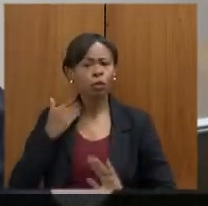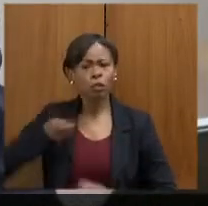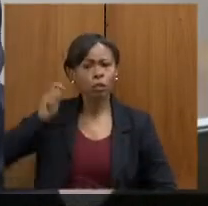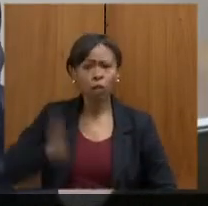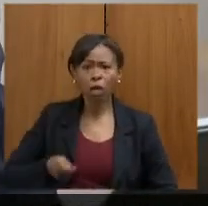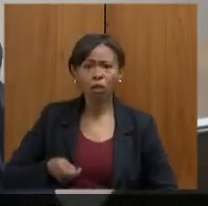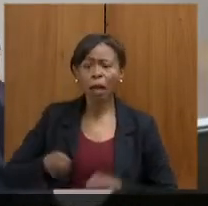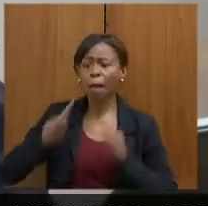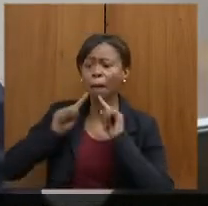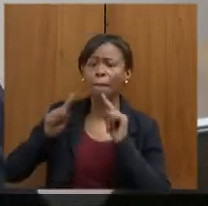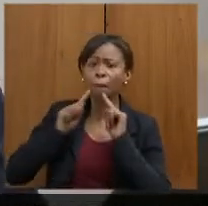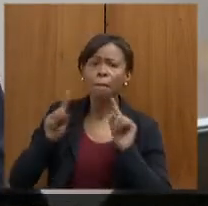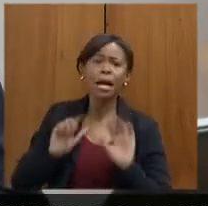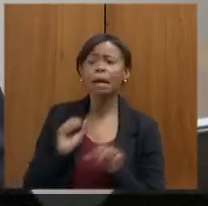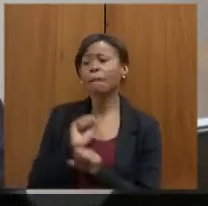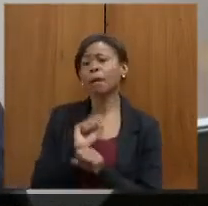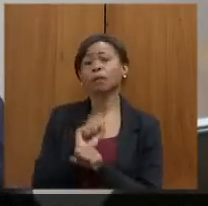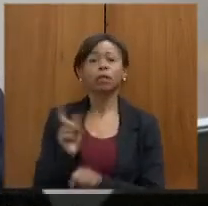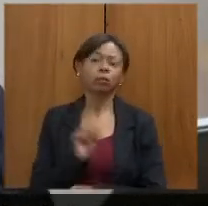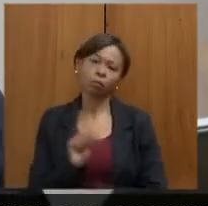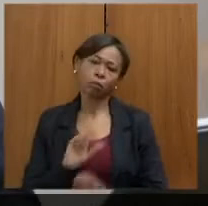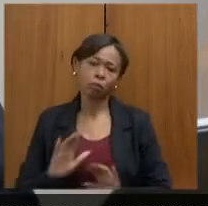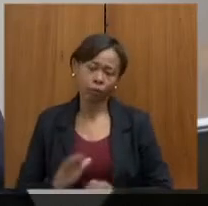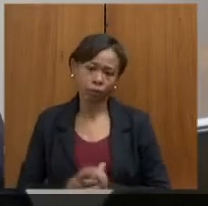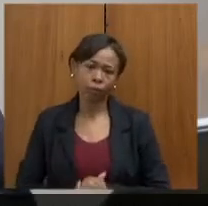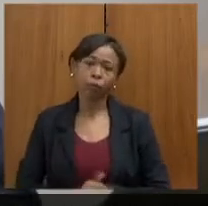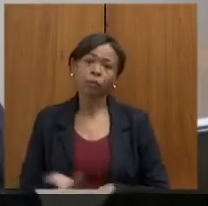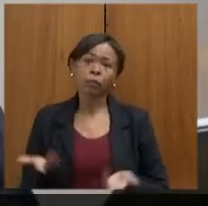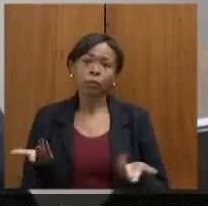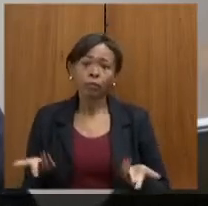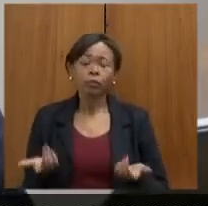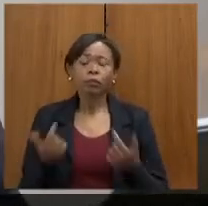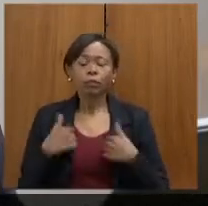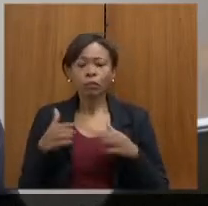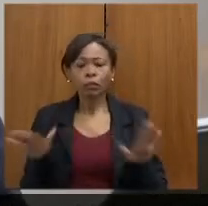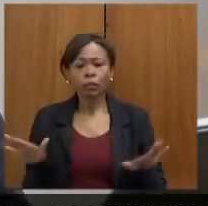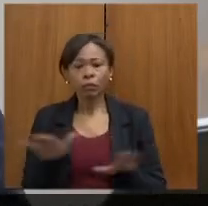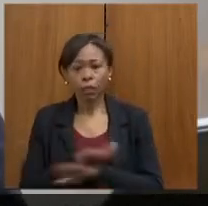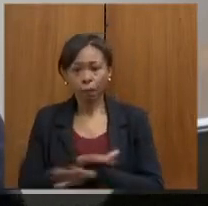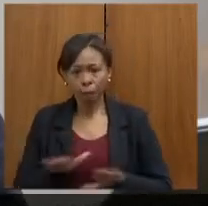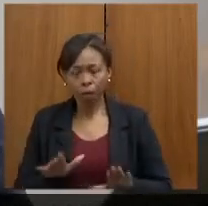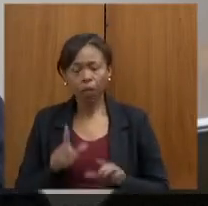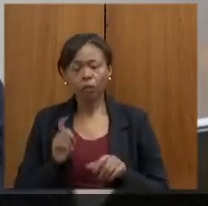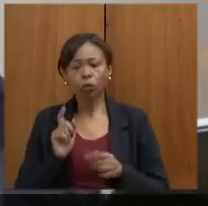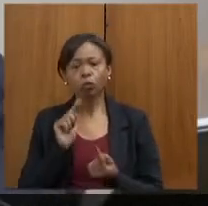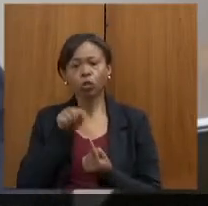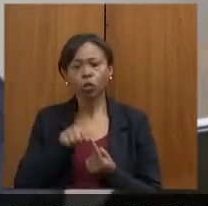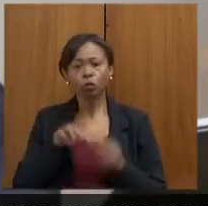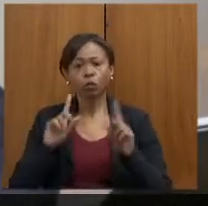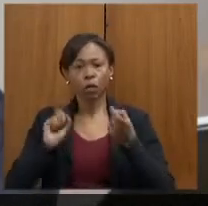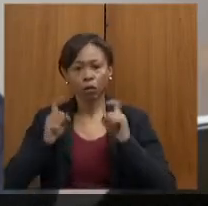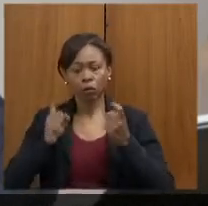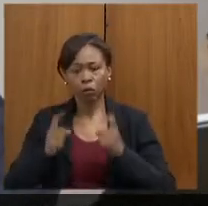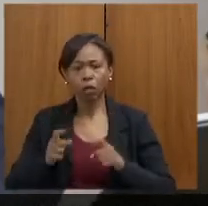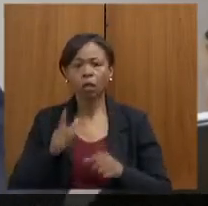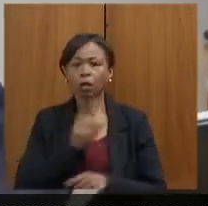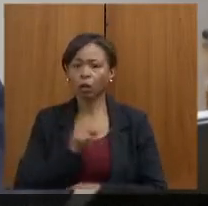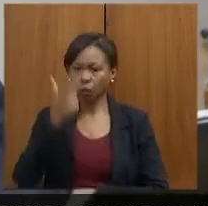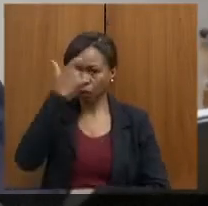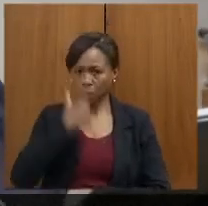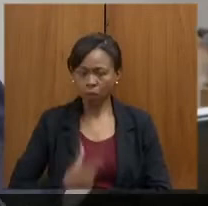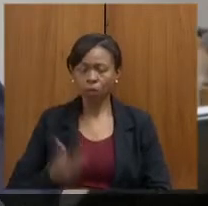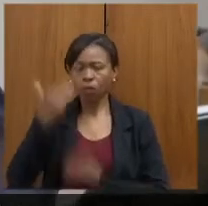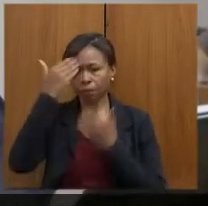não se espera ninguém para cumprir eu tendo cumprido a finalidade da reunião a presidência agradece